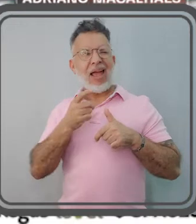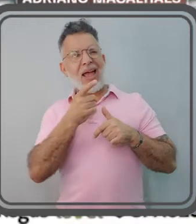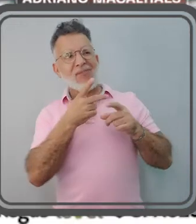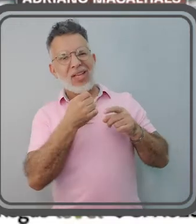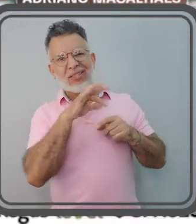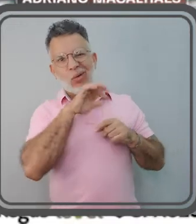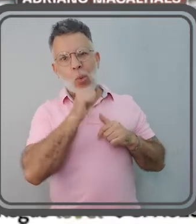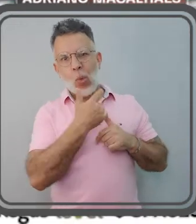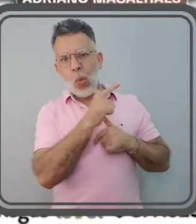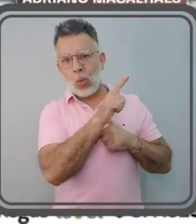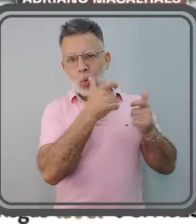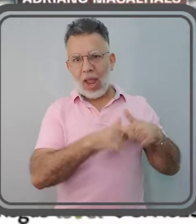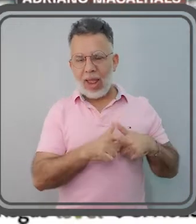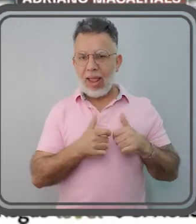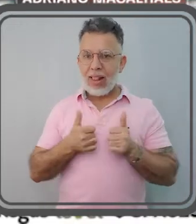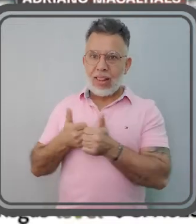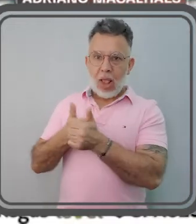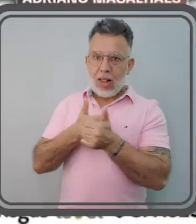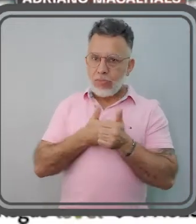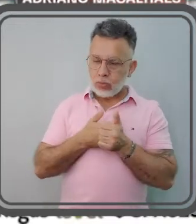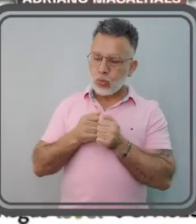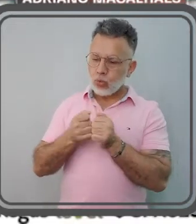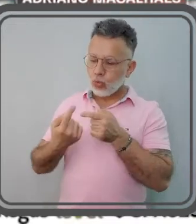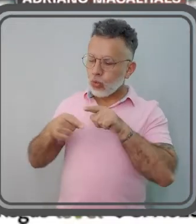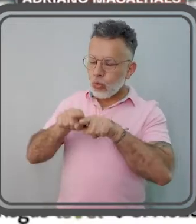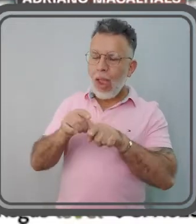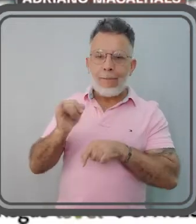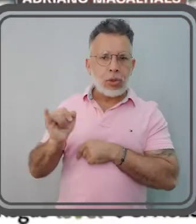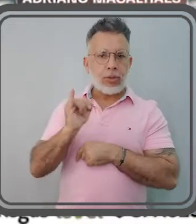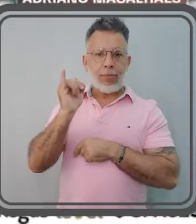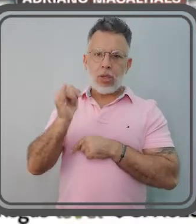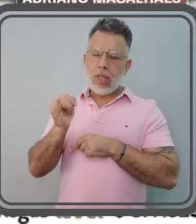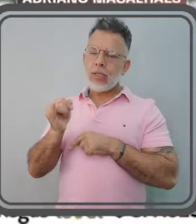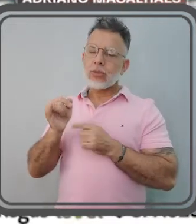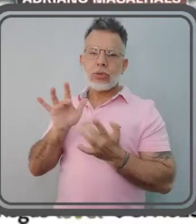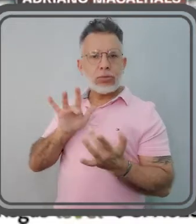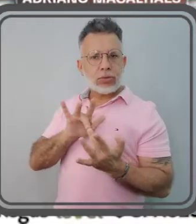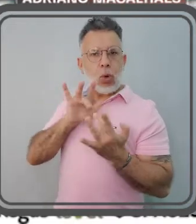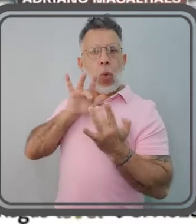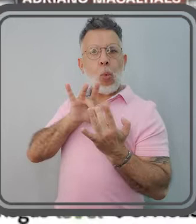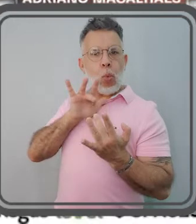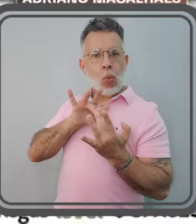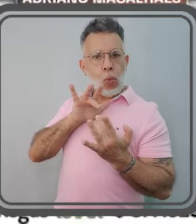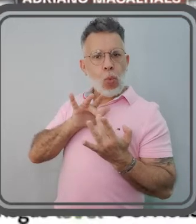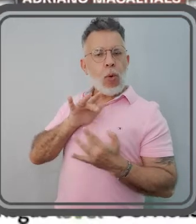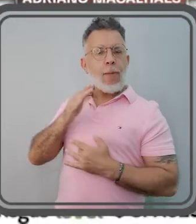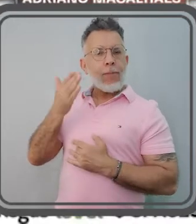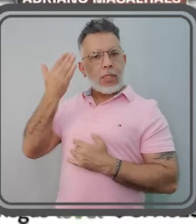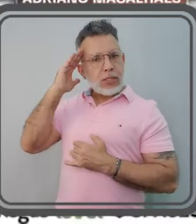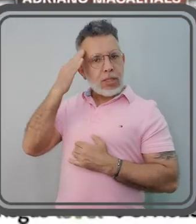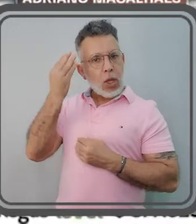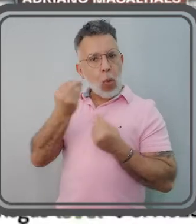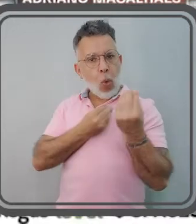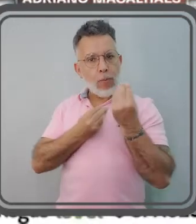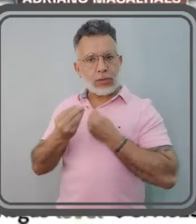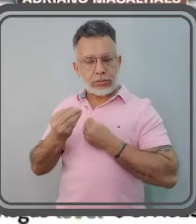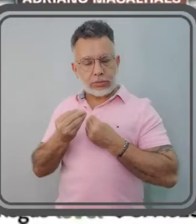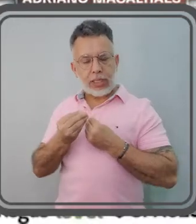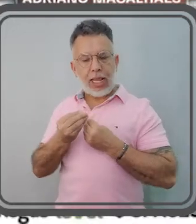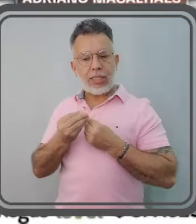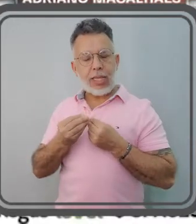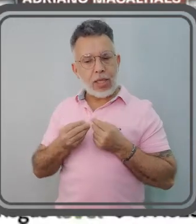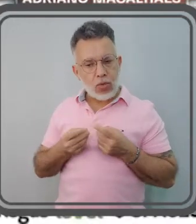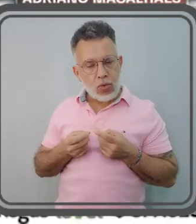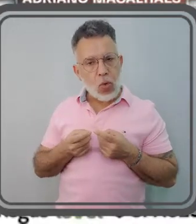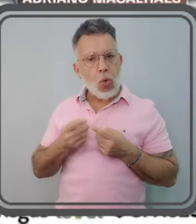importante para a gente entender, né, como que está saindo na ponta, né? Porque o franqueado está lá no dia a dia, né? Ele está na cara do gol ali junto